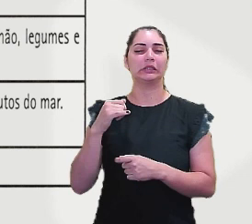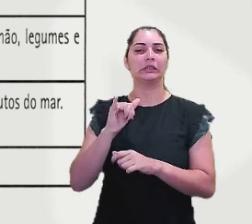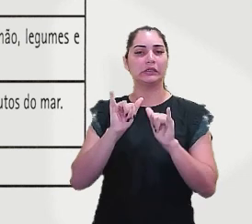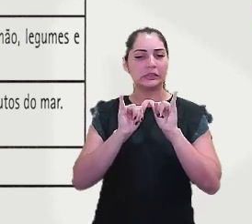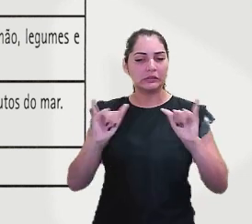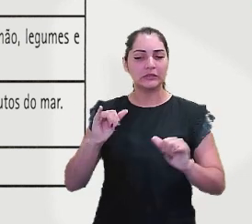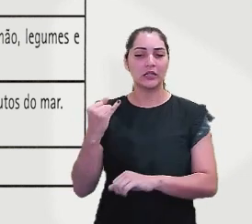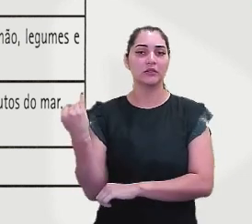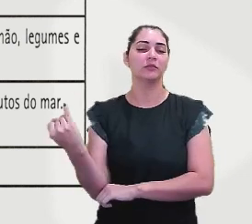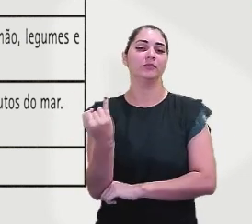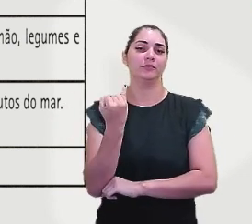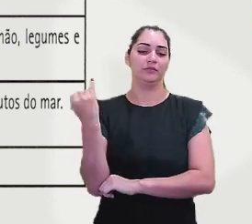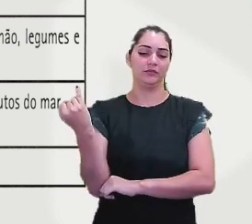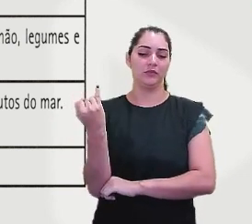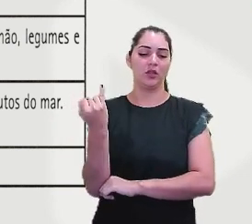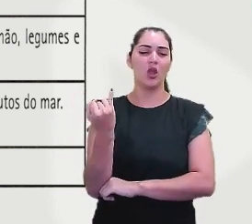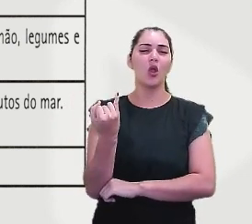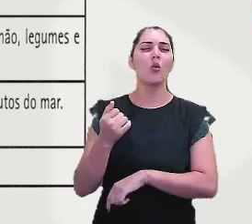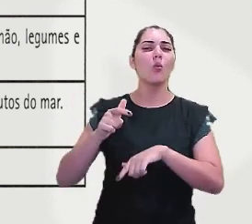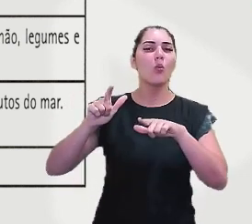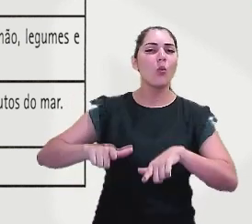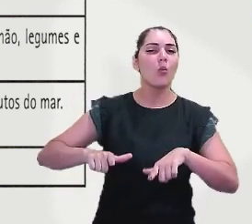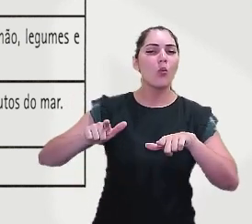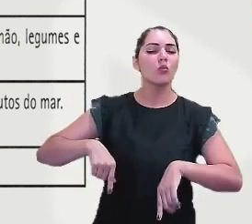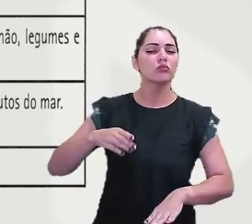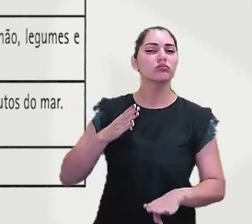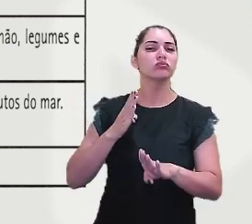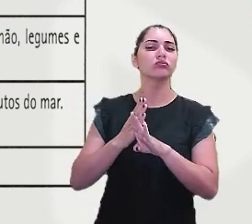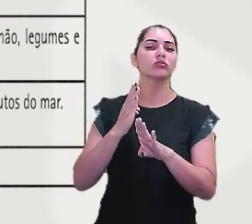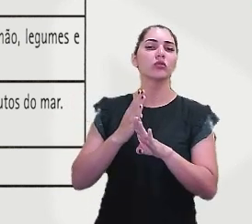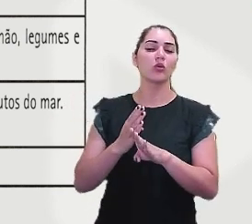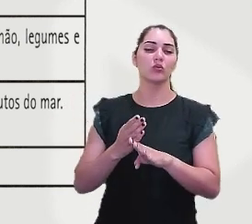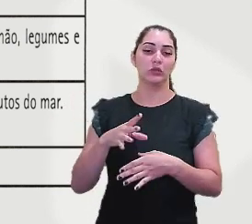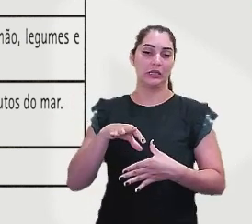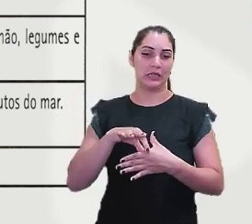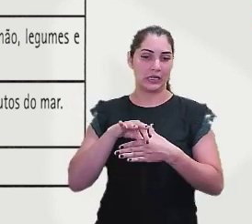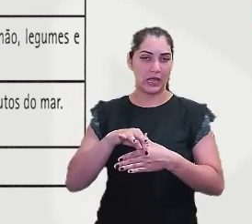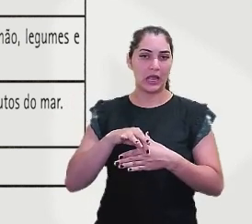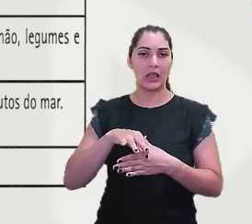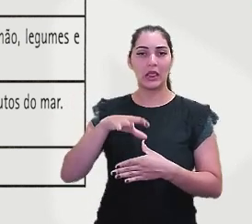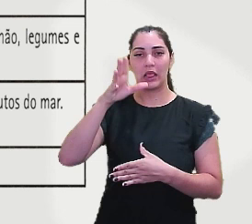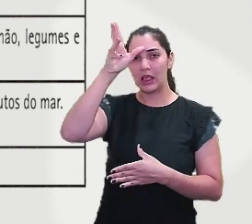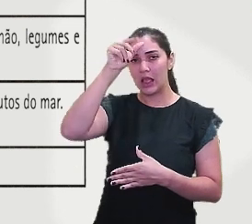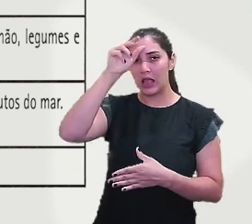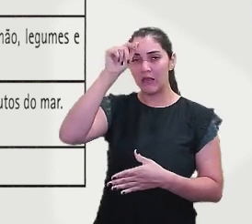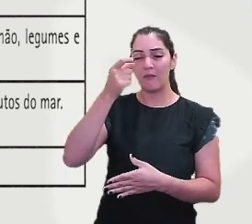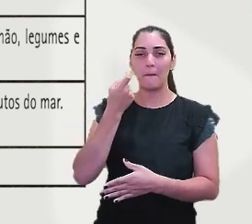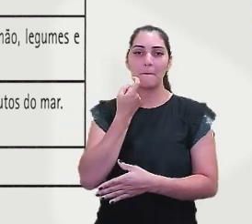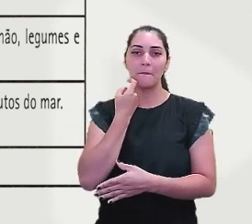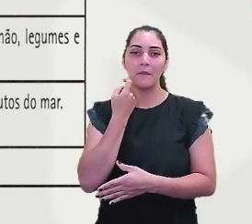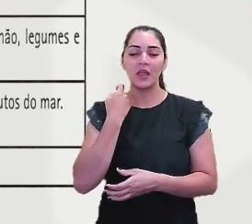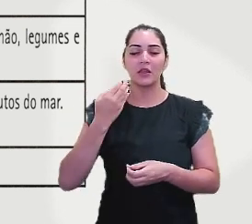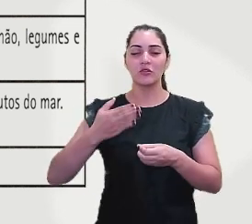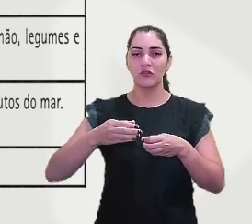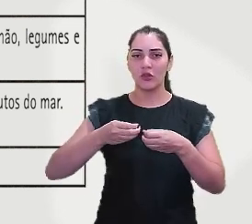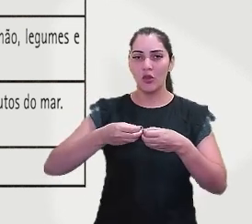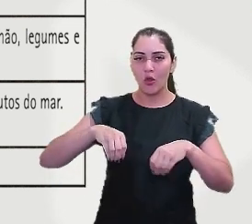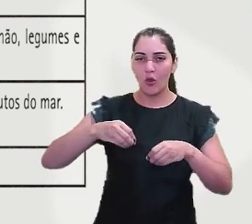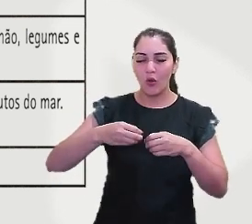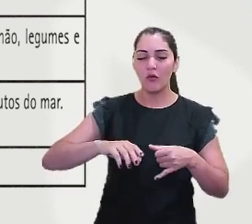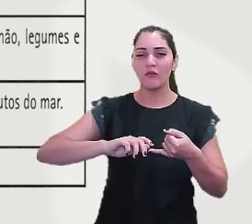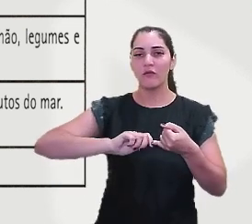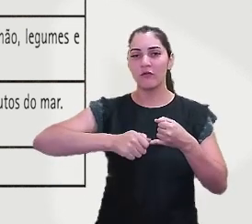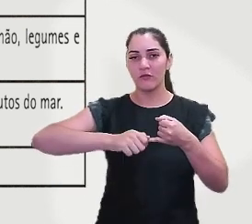fósforo. Onde é que eu posso encontrar elas? Fontes de alimento: carne, aves, peixes, ovos, laticínios, feijão e